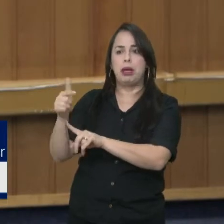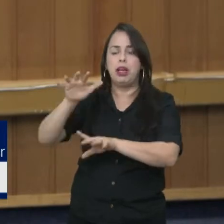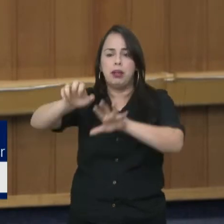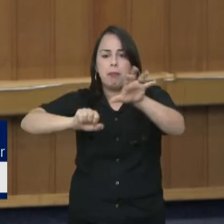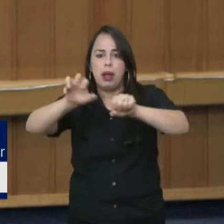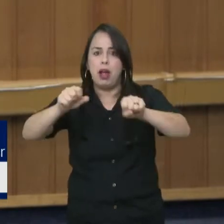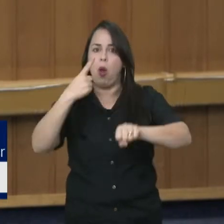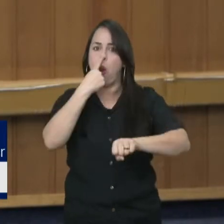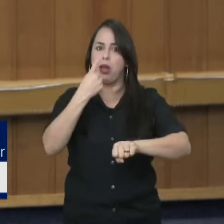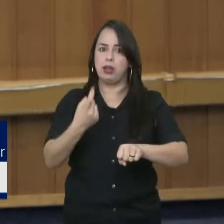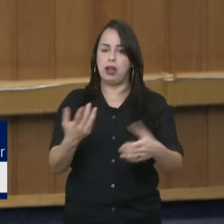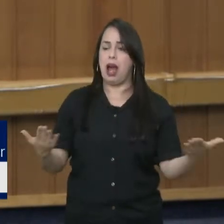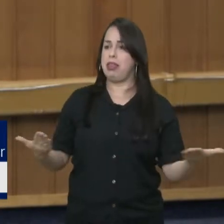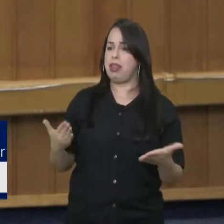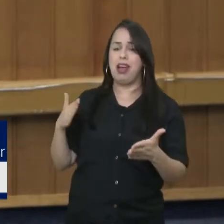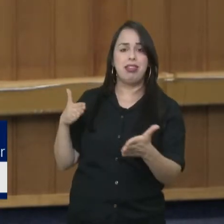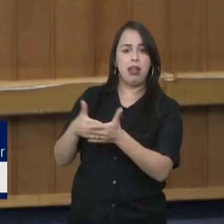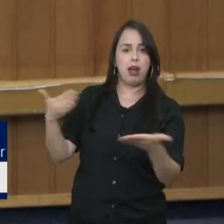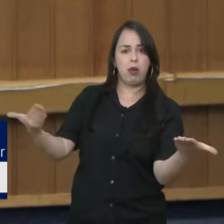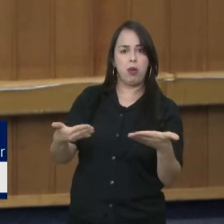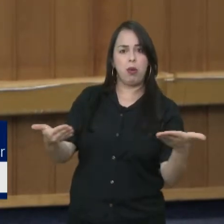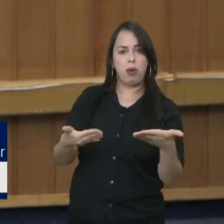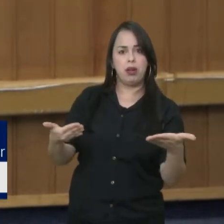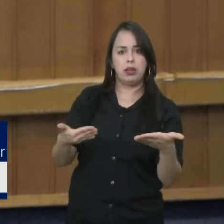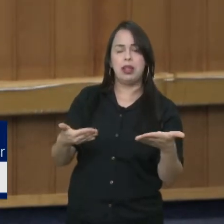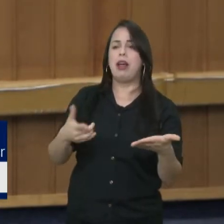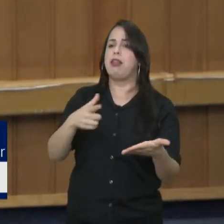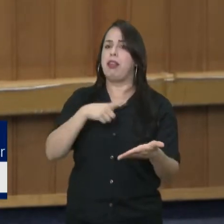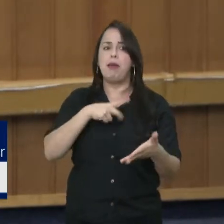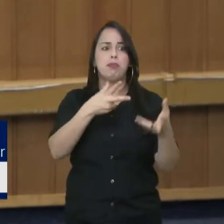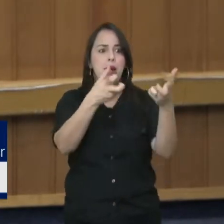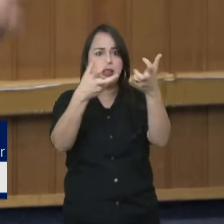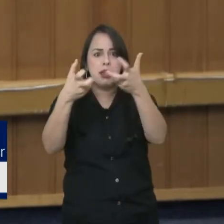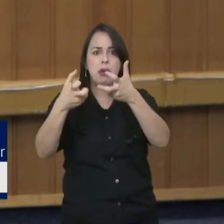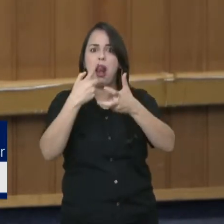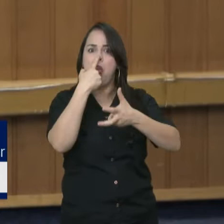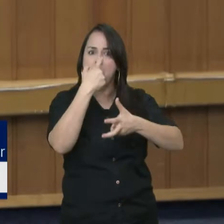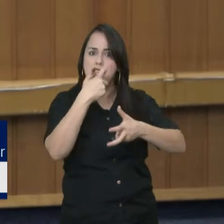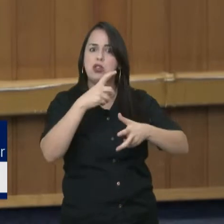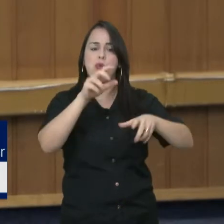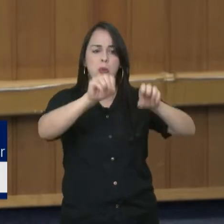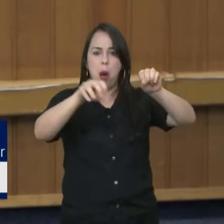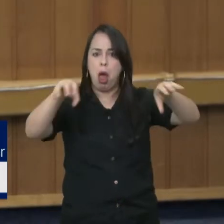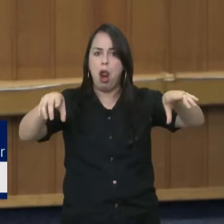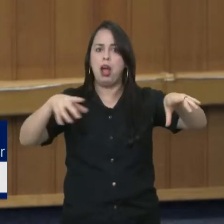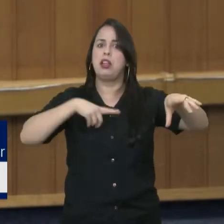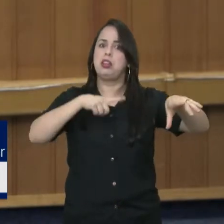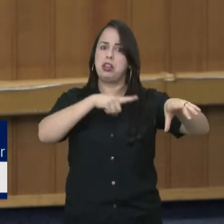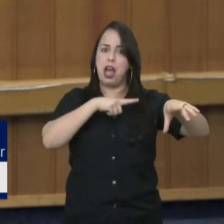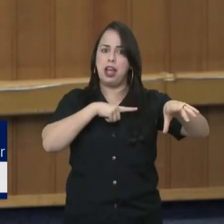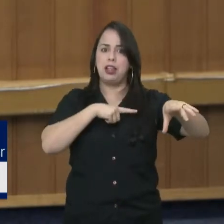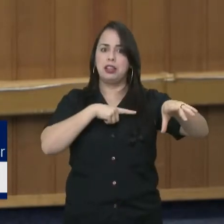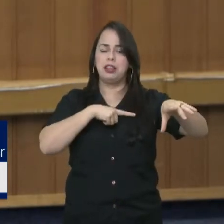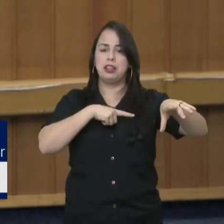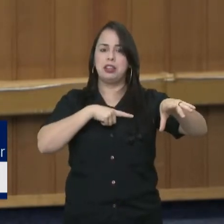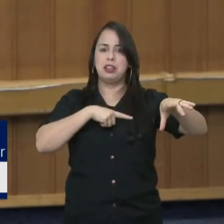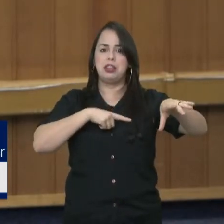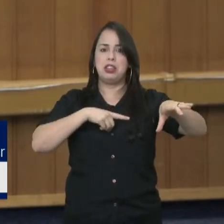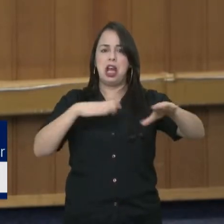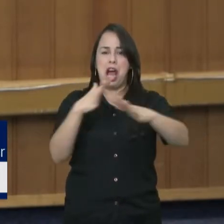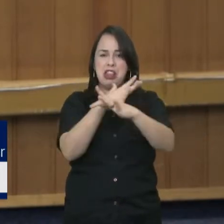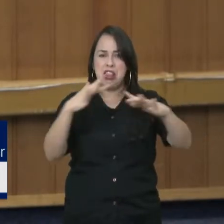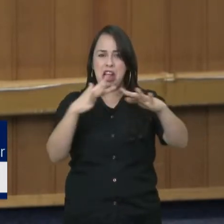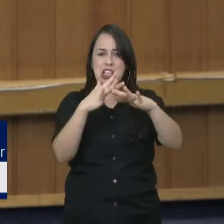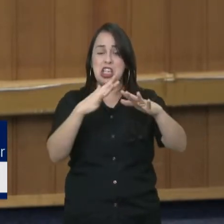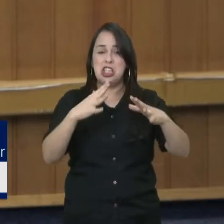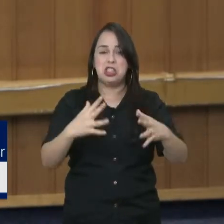agora não teve. Até agora tem um monte de lixo em vários locais da cidade. A cidade ficou tomada pelo